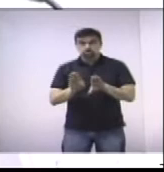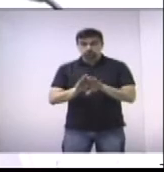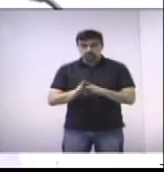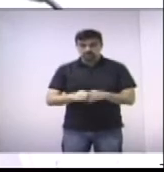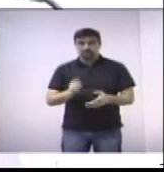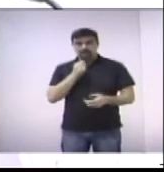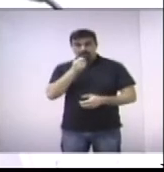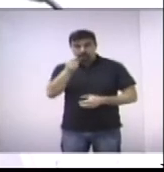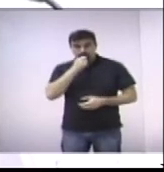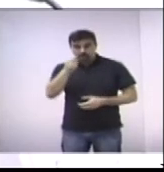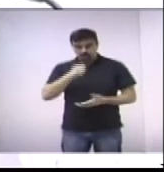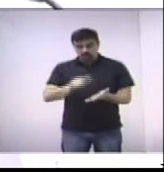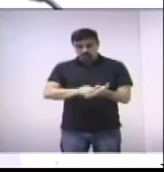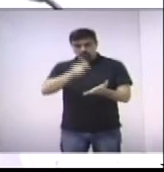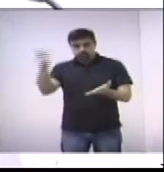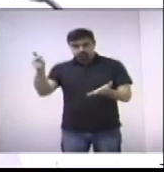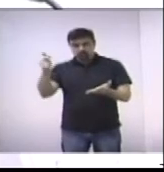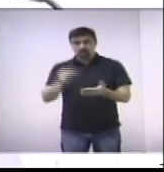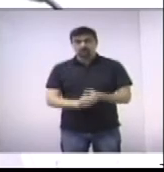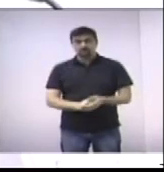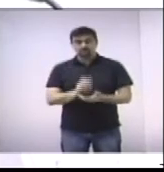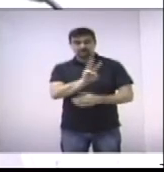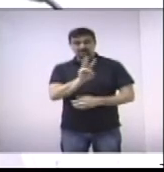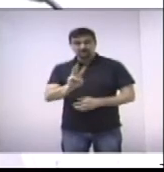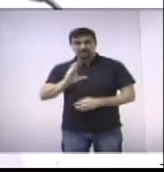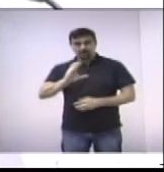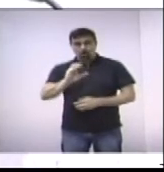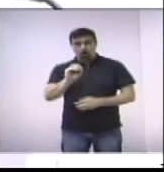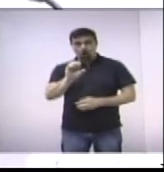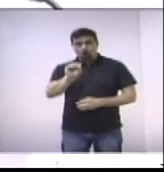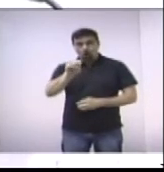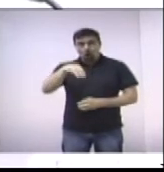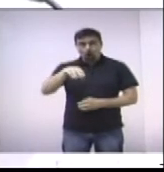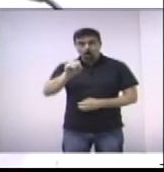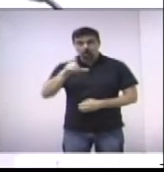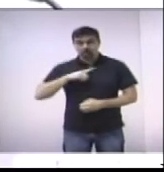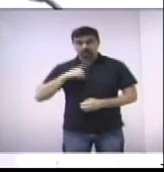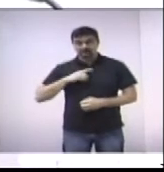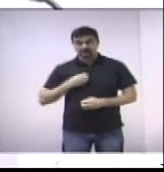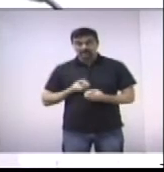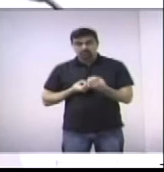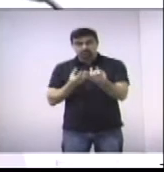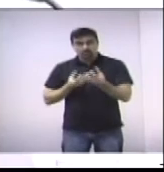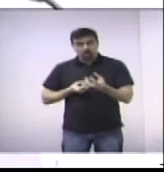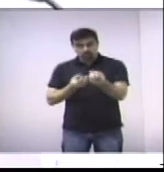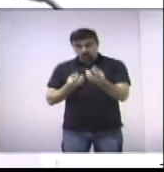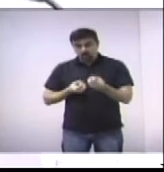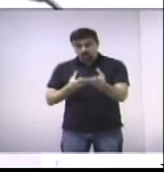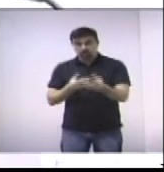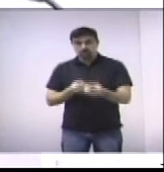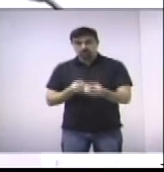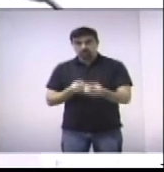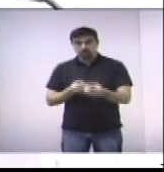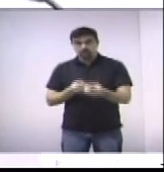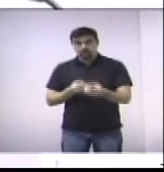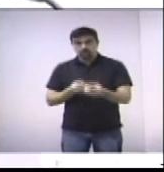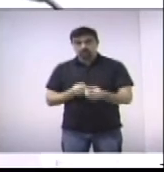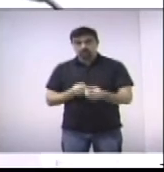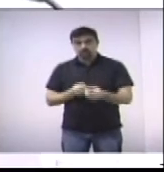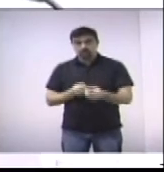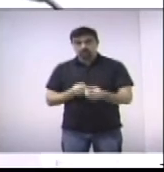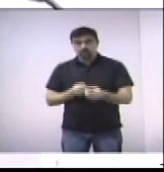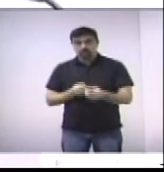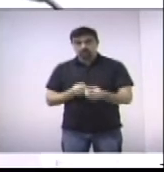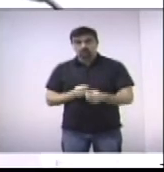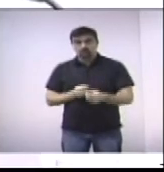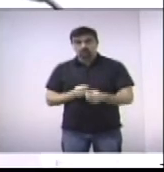22 de janeiro de 2010 do site Cosmo existe a seguinte informação. Motivada desistência da campeã do